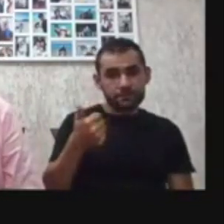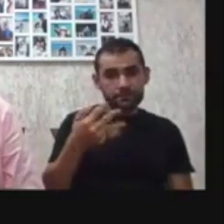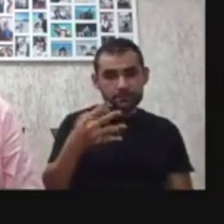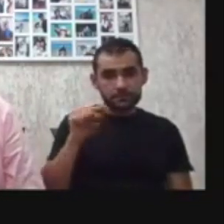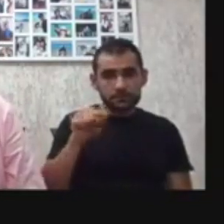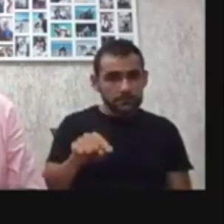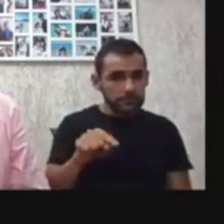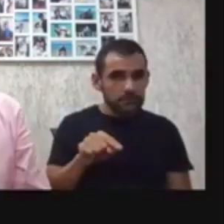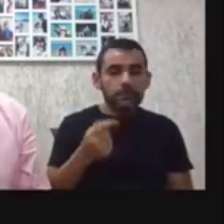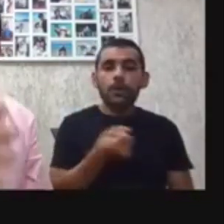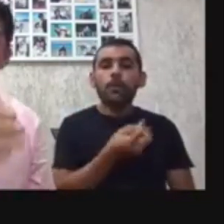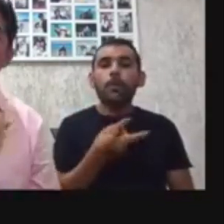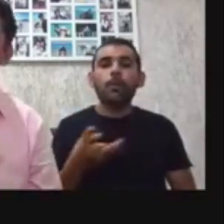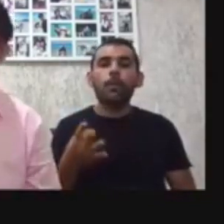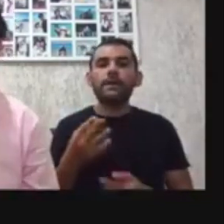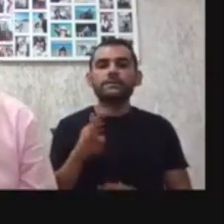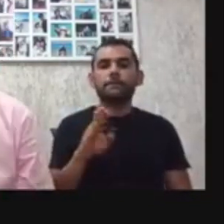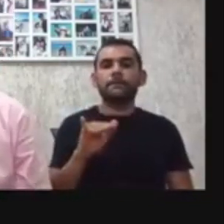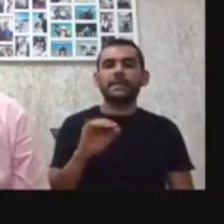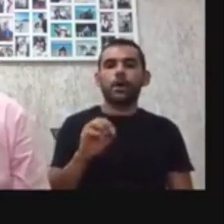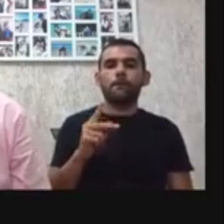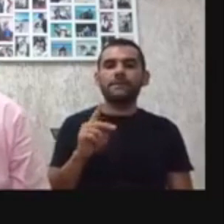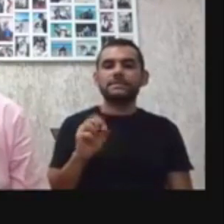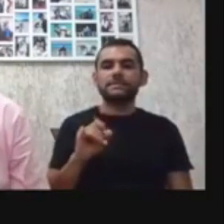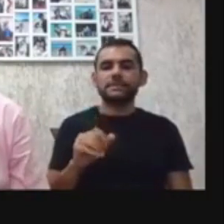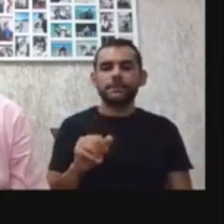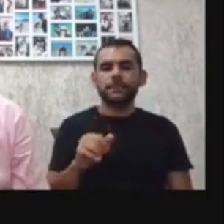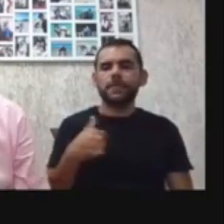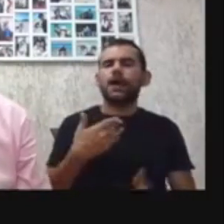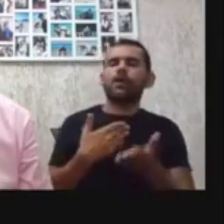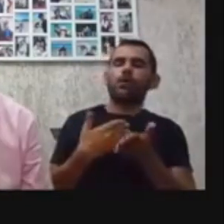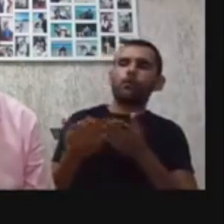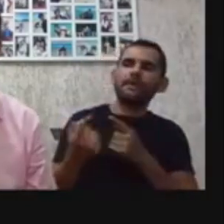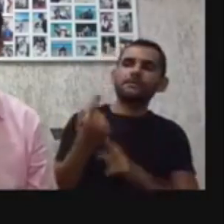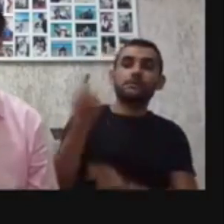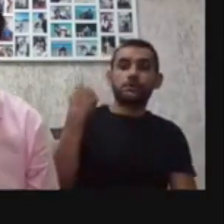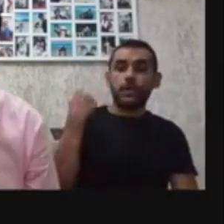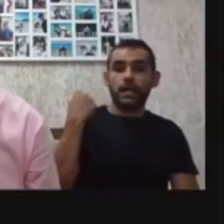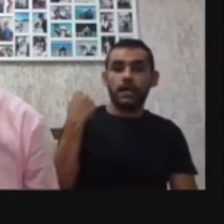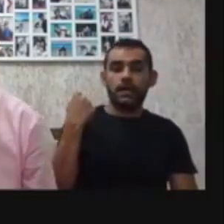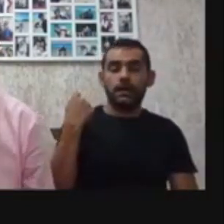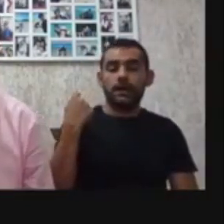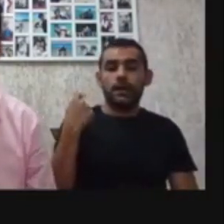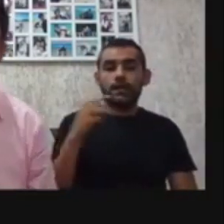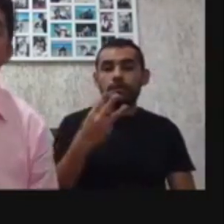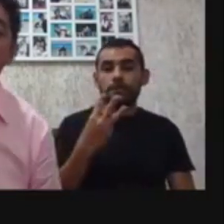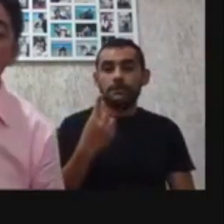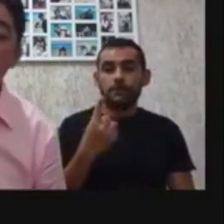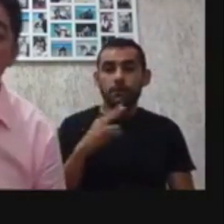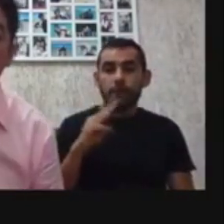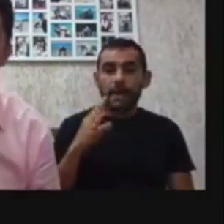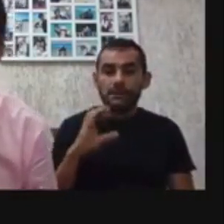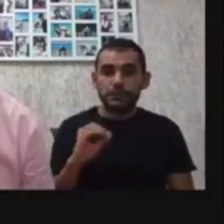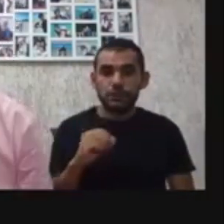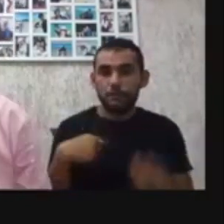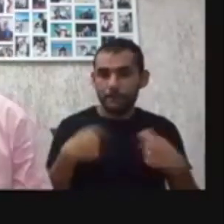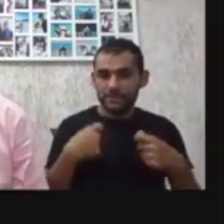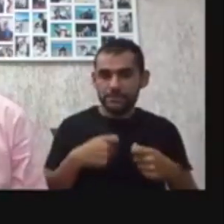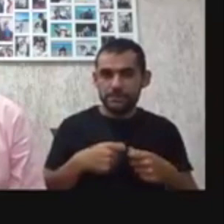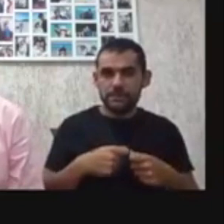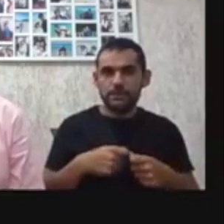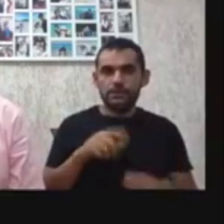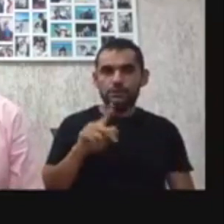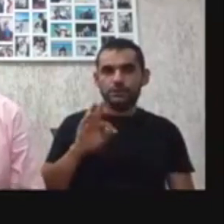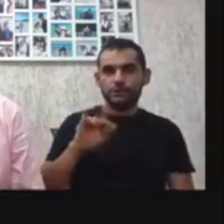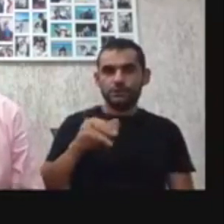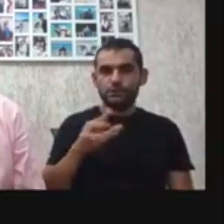dariam para fazer? Eu vou te dar um outro exemplo. Te dei lá no começo da nossa conversa. A 31 de março, precisaria de tijolinho uma hora